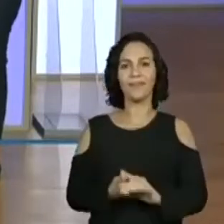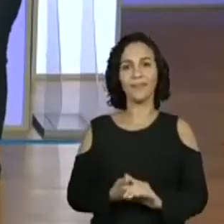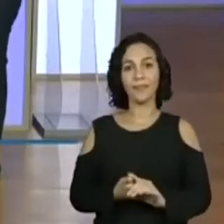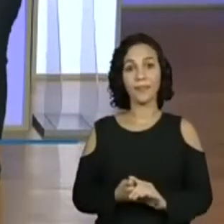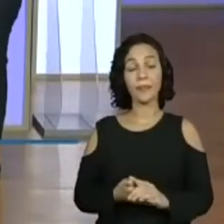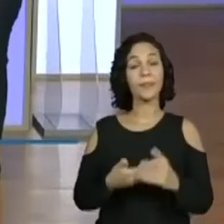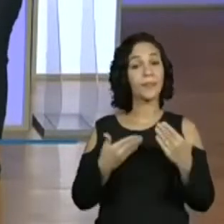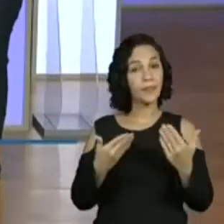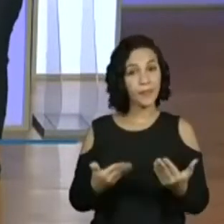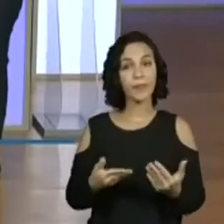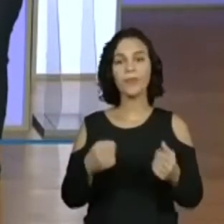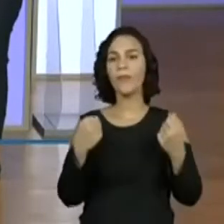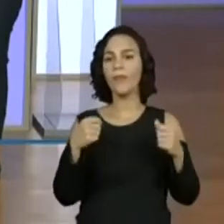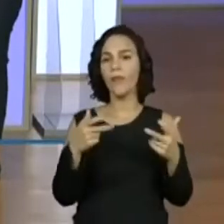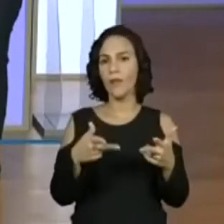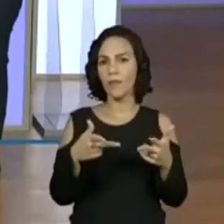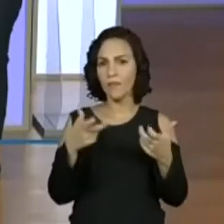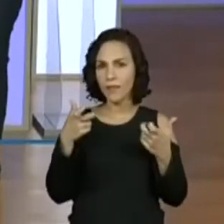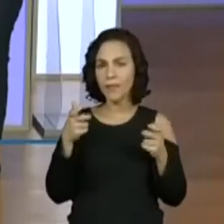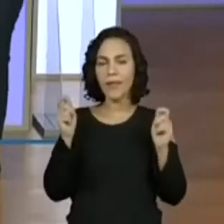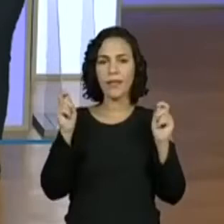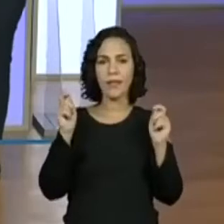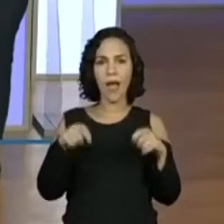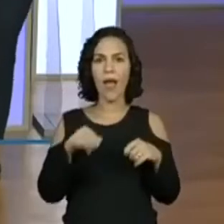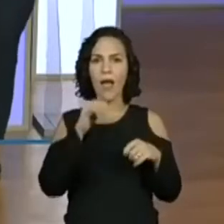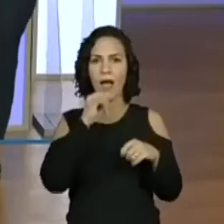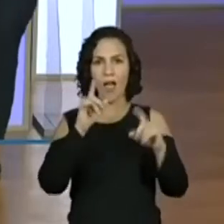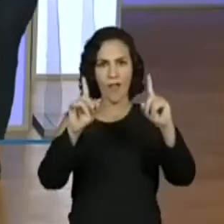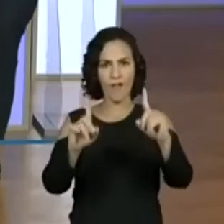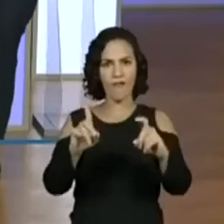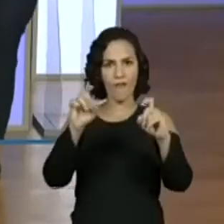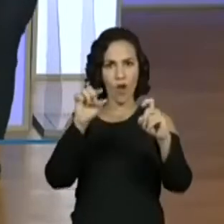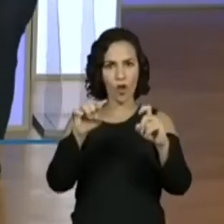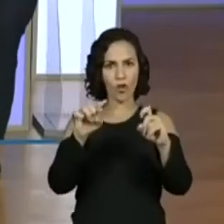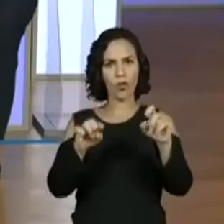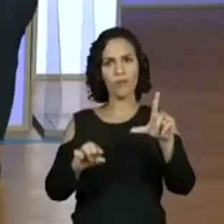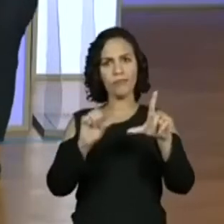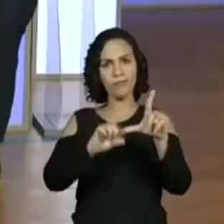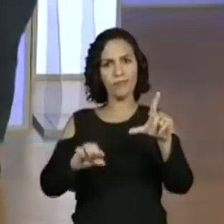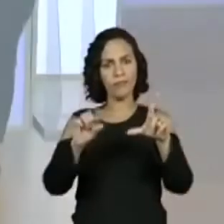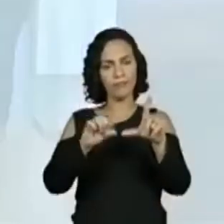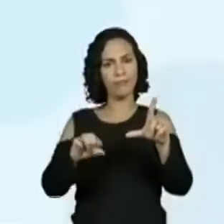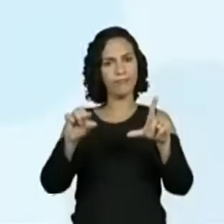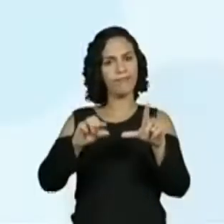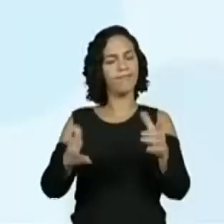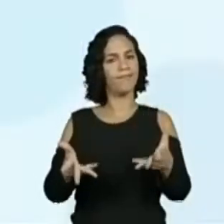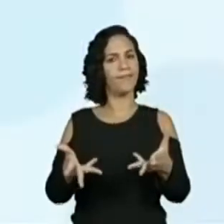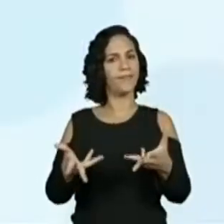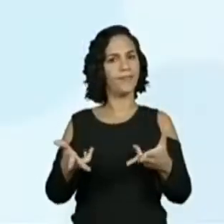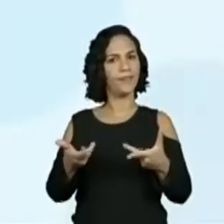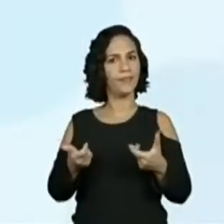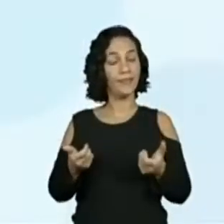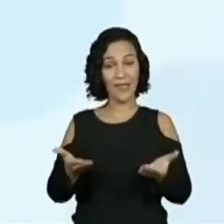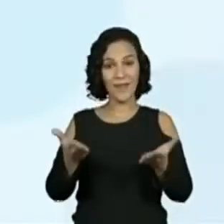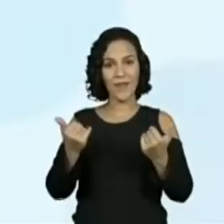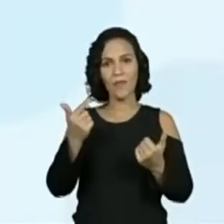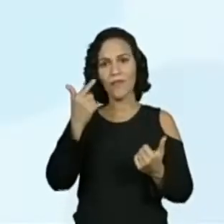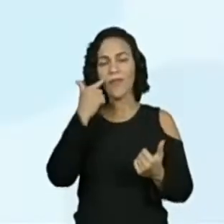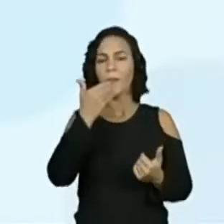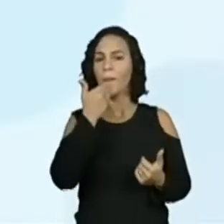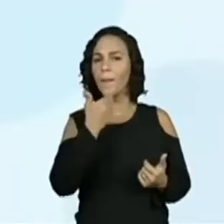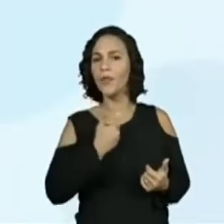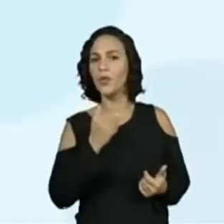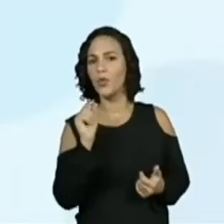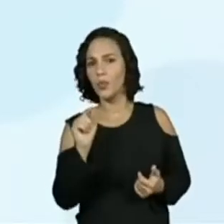que o quanto a gente pode enriquecer uma legenda. Mas vamos colocar a mão na massa, vamos descobrir o que a atividade está